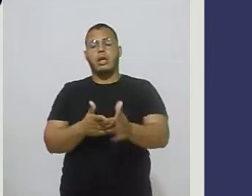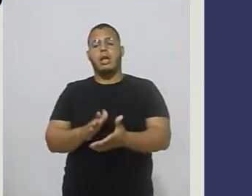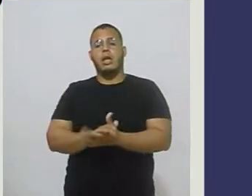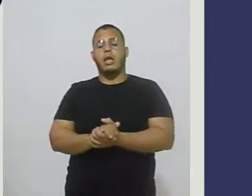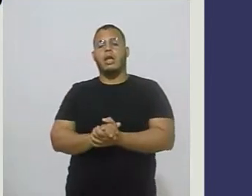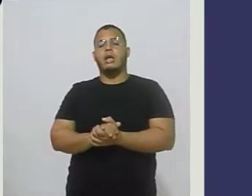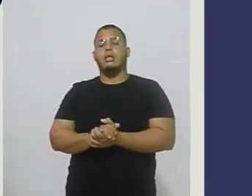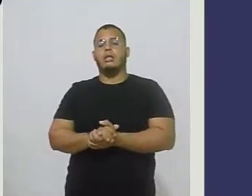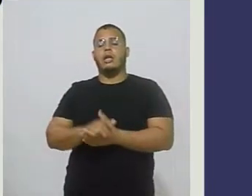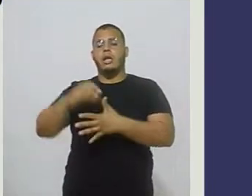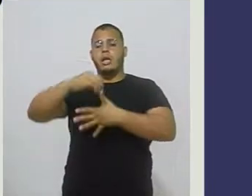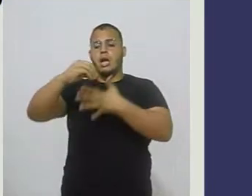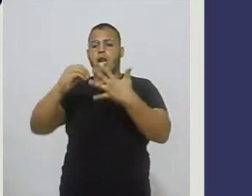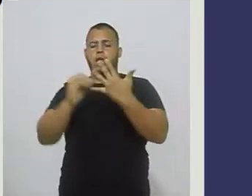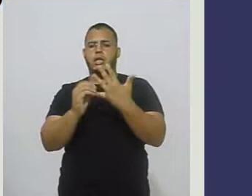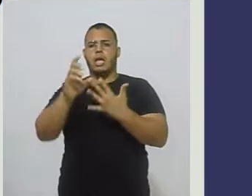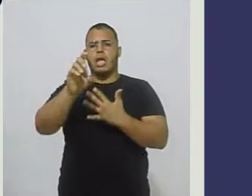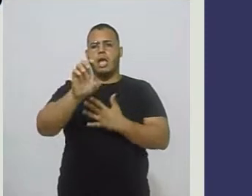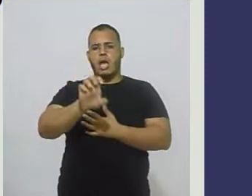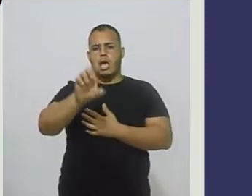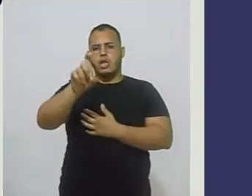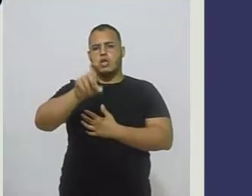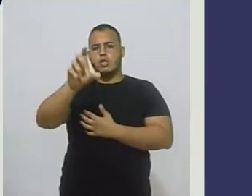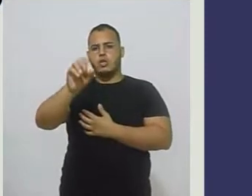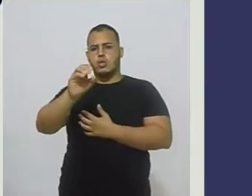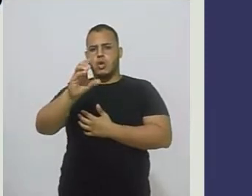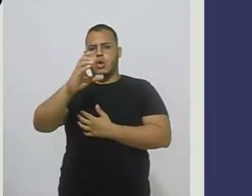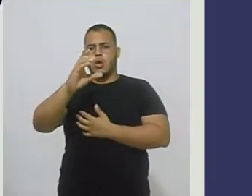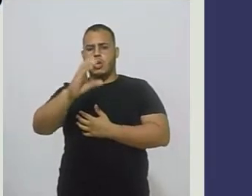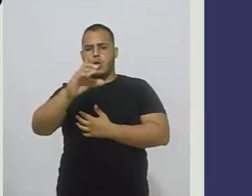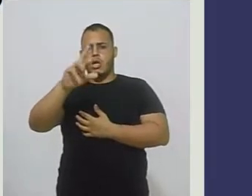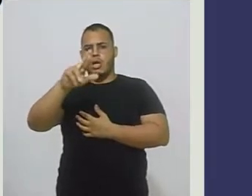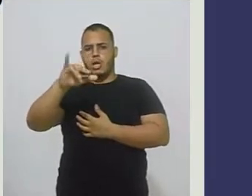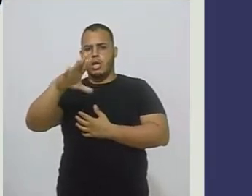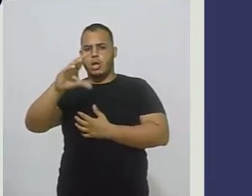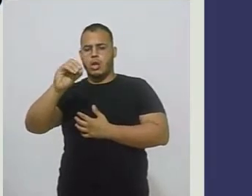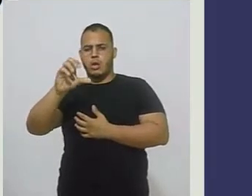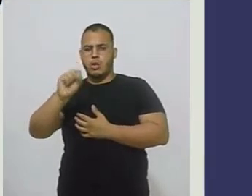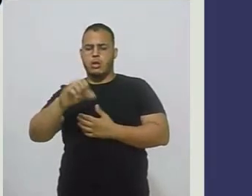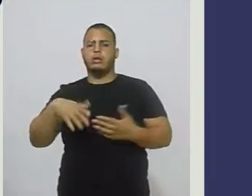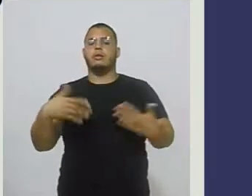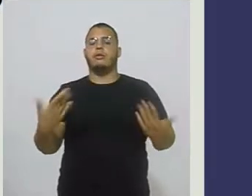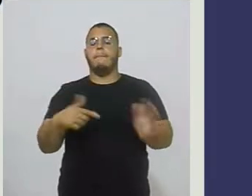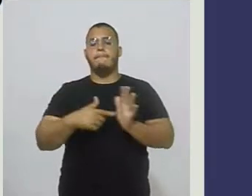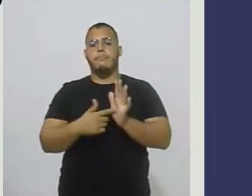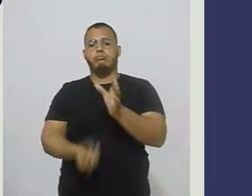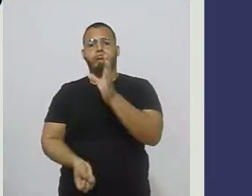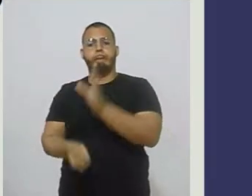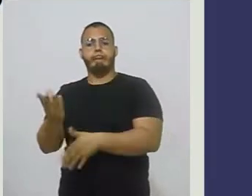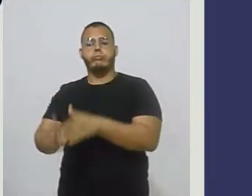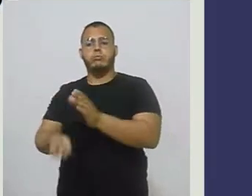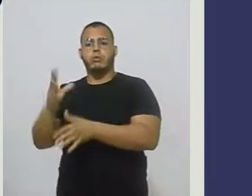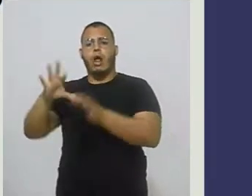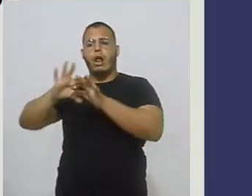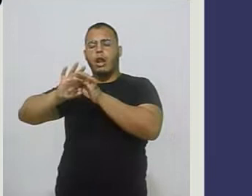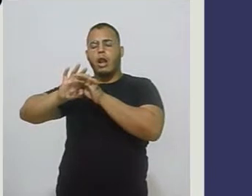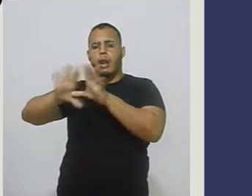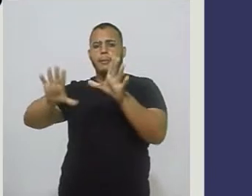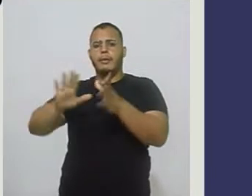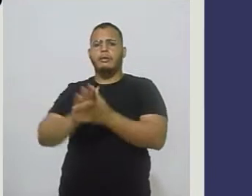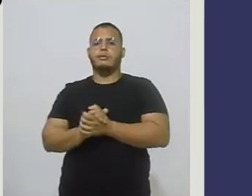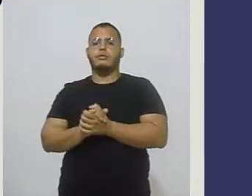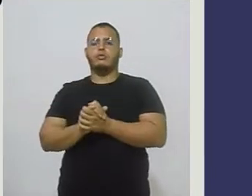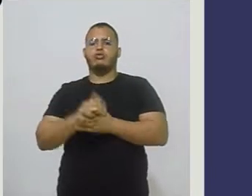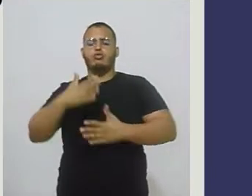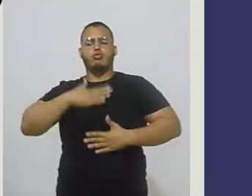glândulas exócrinas, elas produzem, né, as suas secreções e elas vão estar aí liberando diretamente no interior